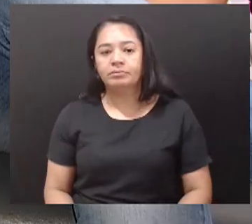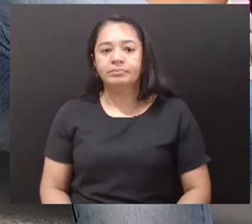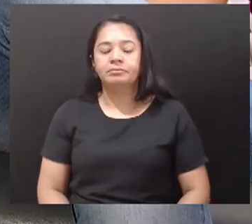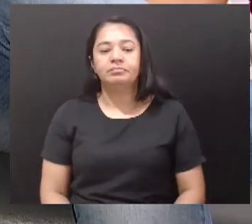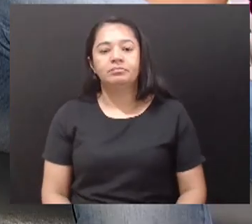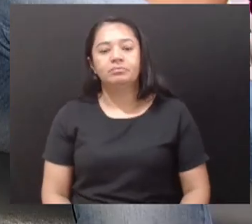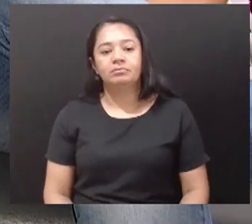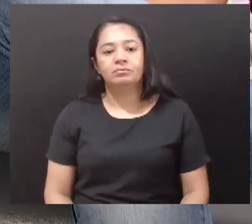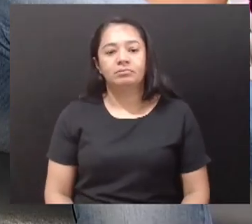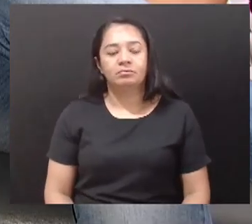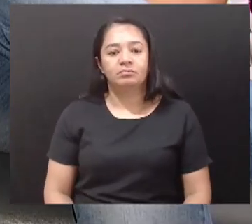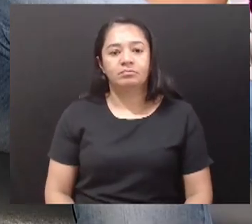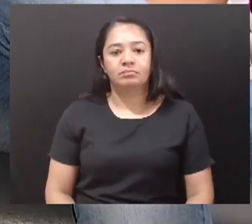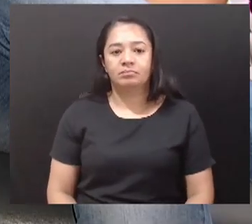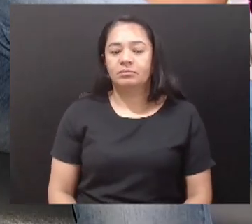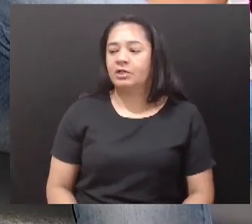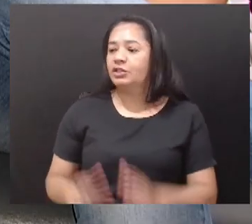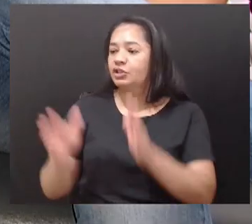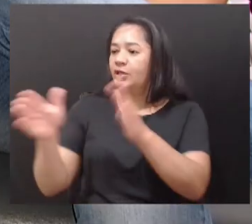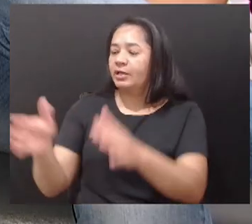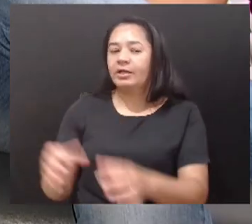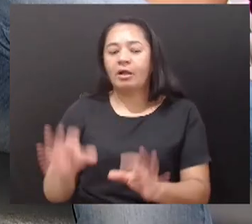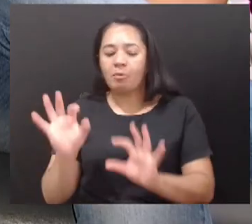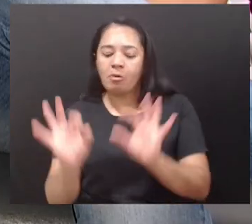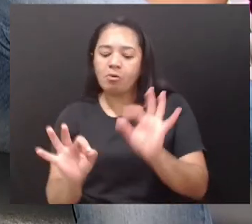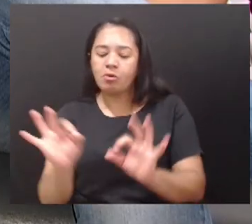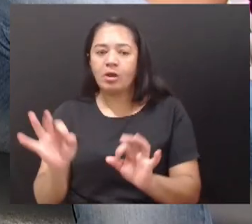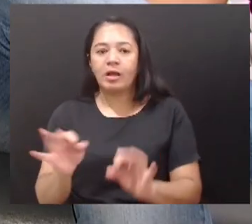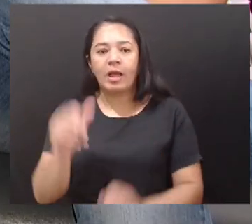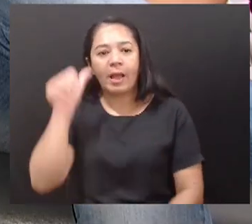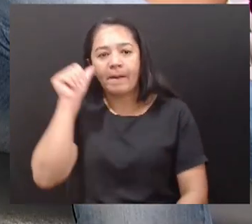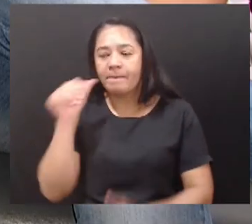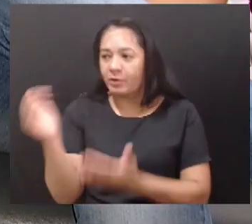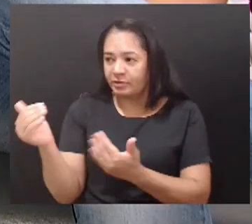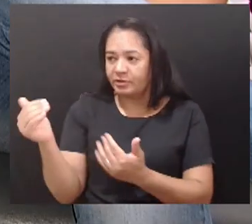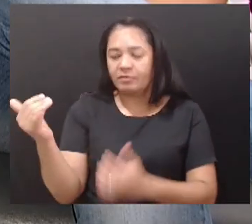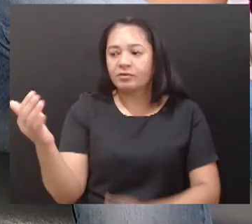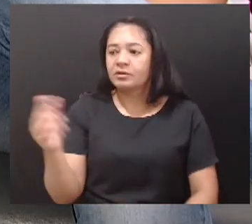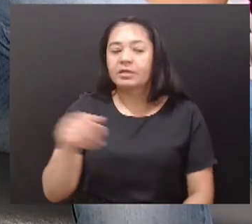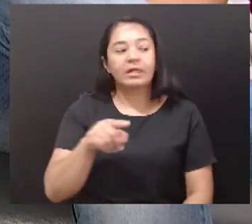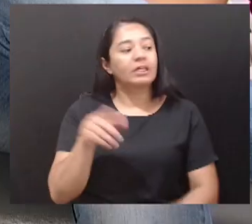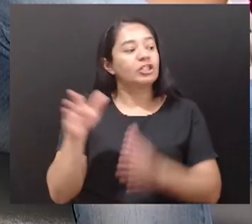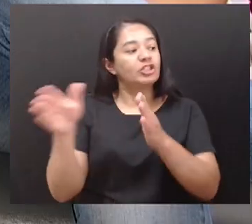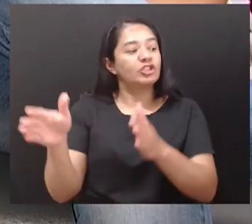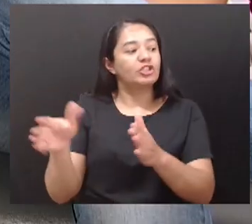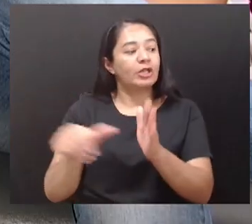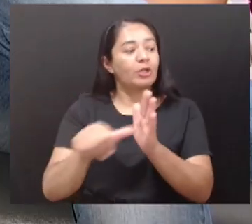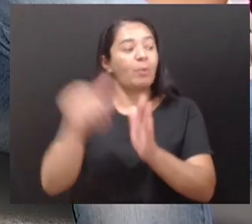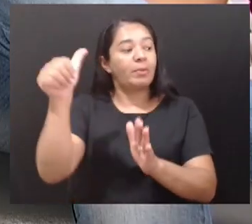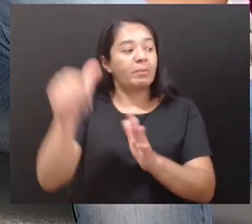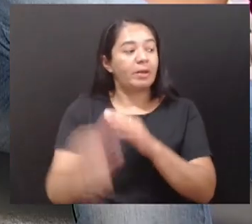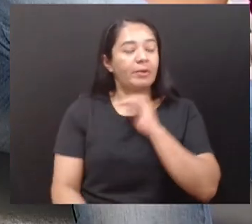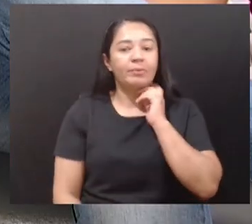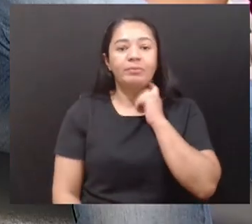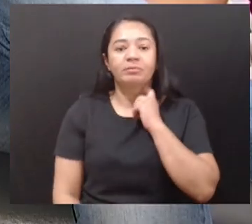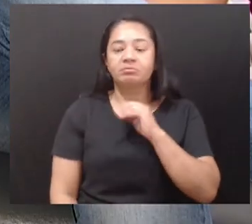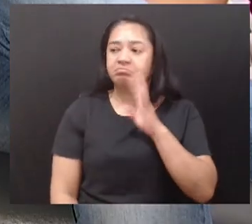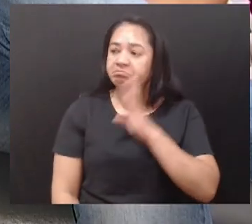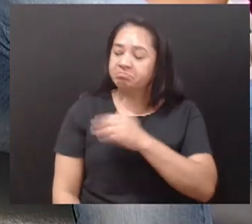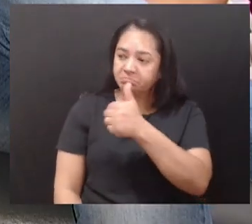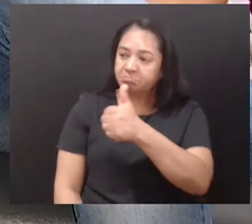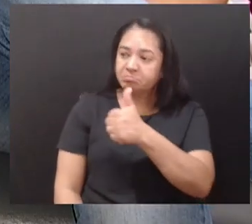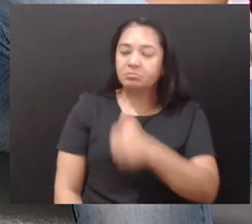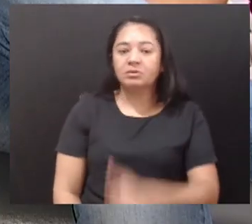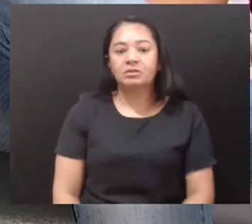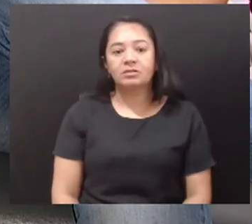chegamos, entramos lá, arrumei minhas coisas, aí a moça falou assim para mim, tá chegando o primeiro aí. Foi legal. Eu até tinha